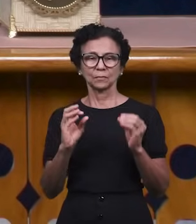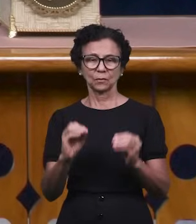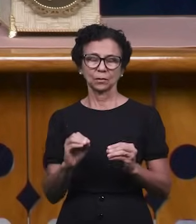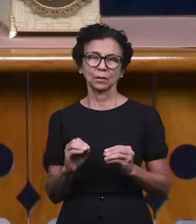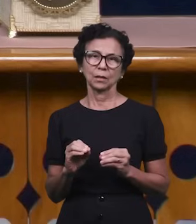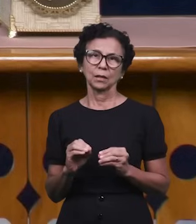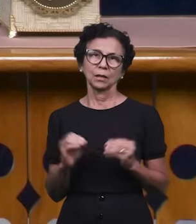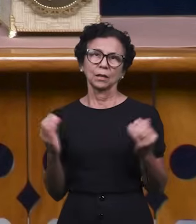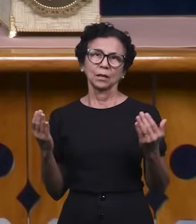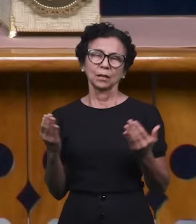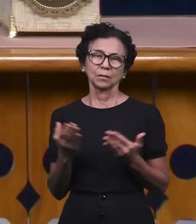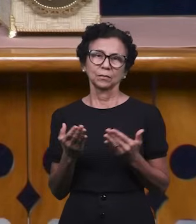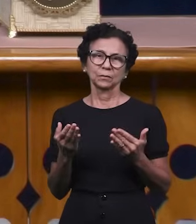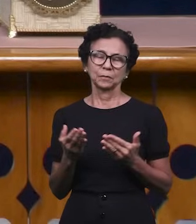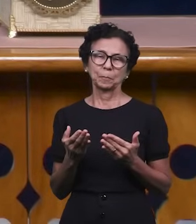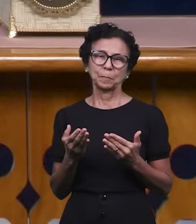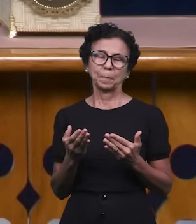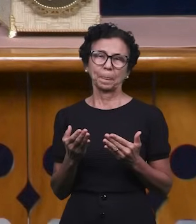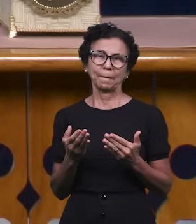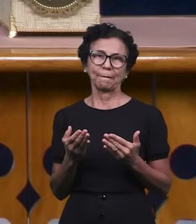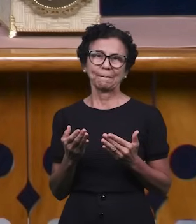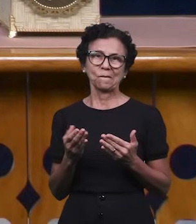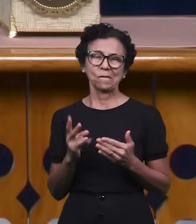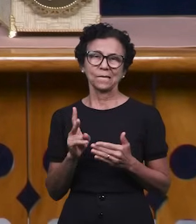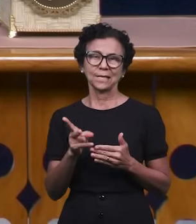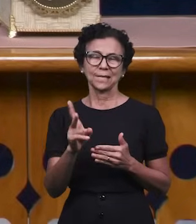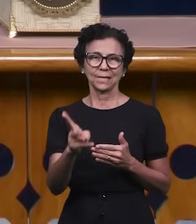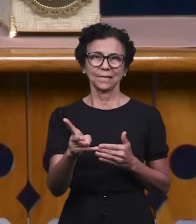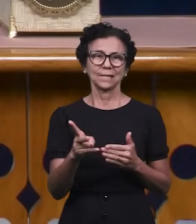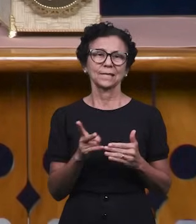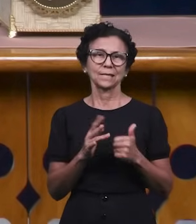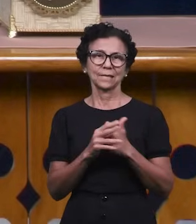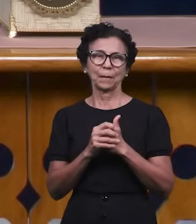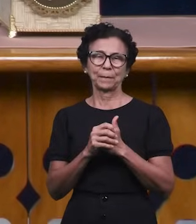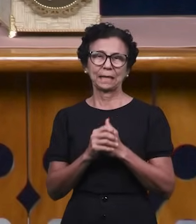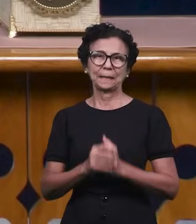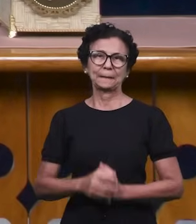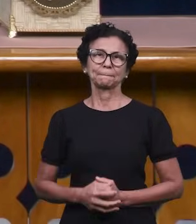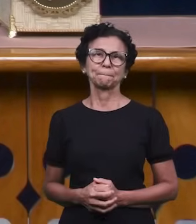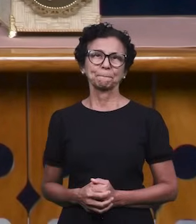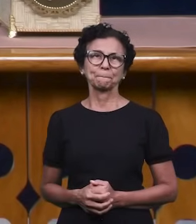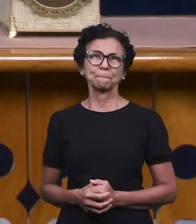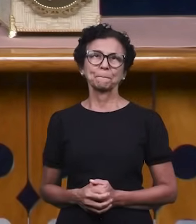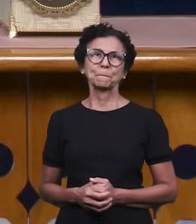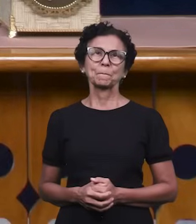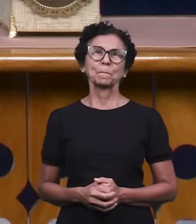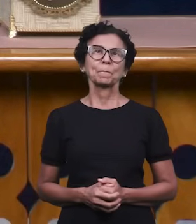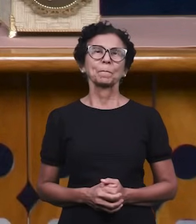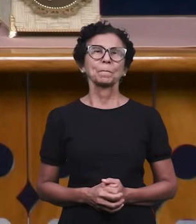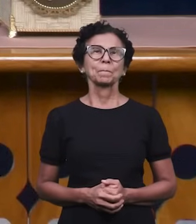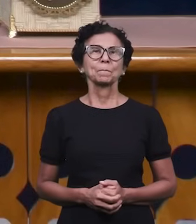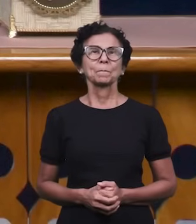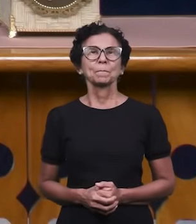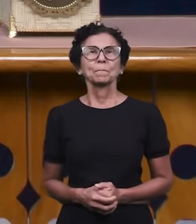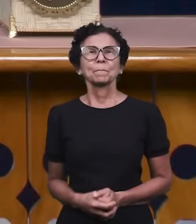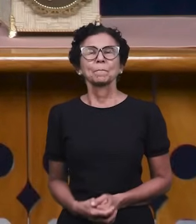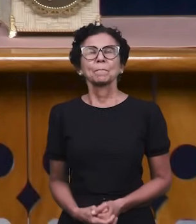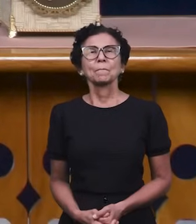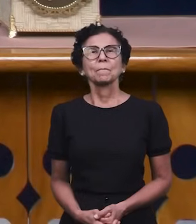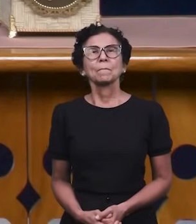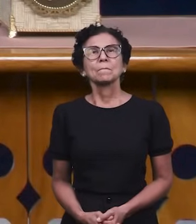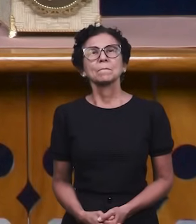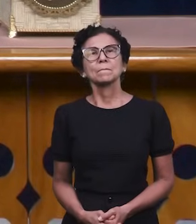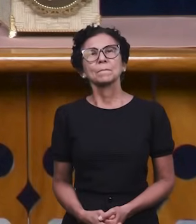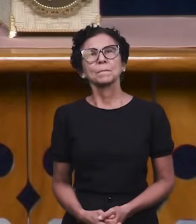sobre todos vós, amados de Deus, hoje e para todo sempre. Amém.